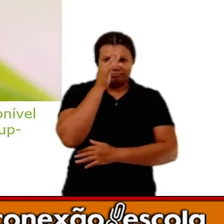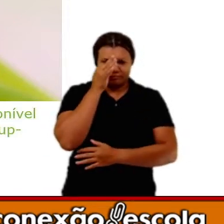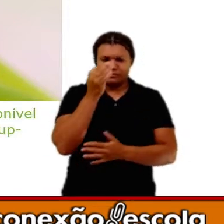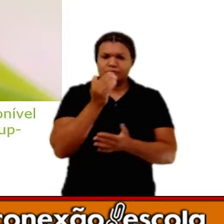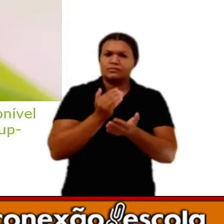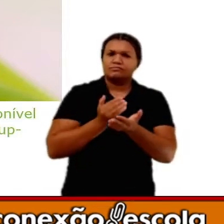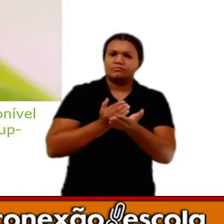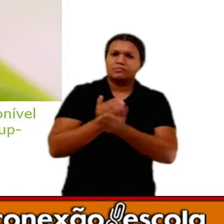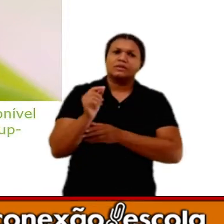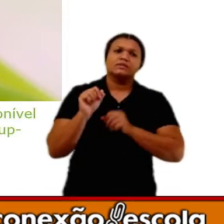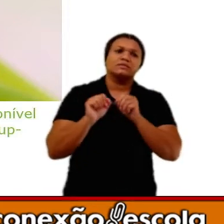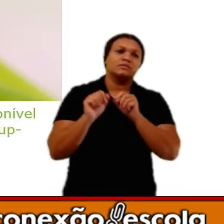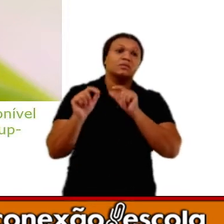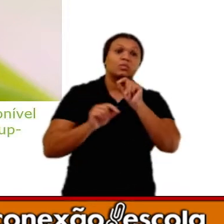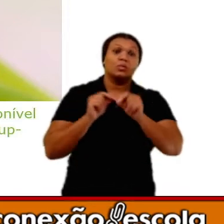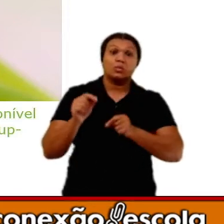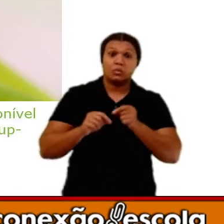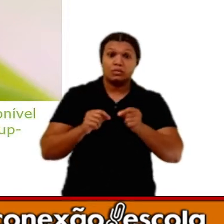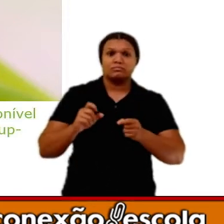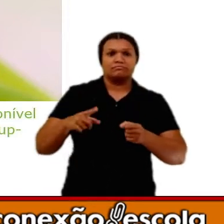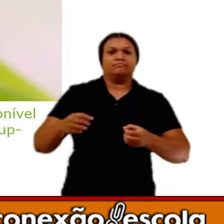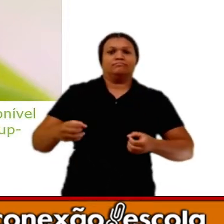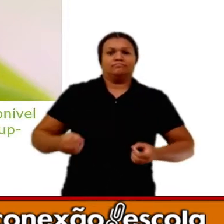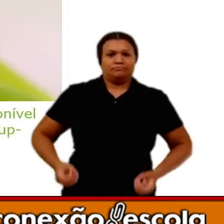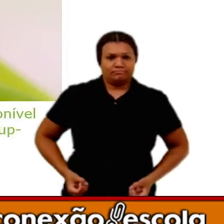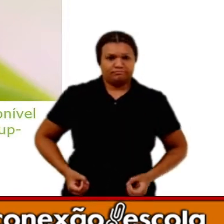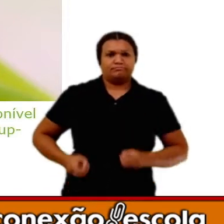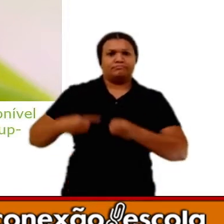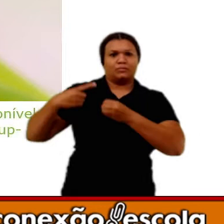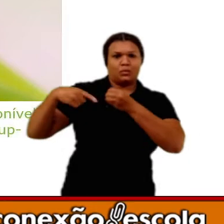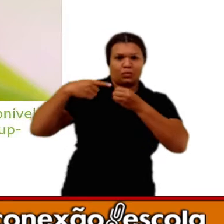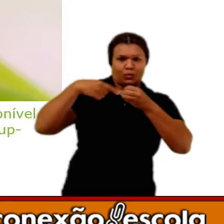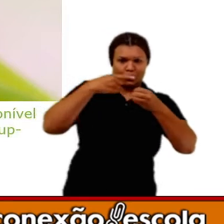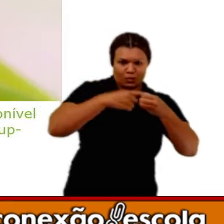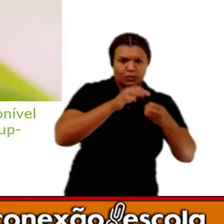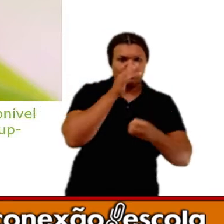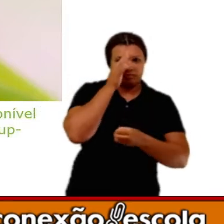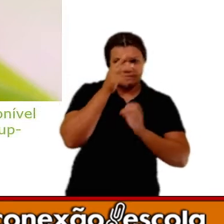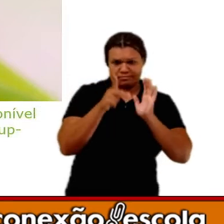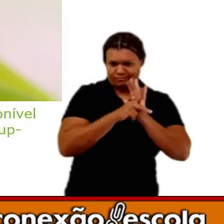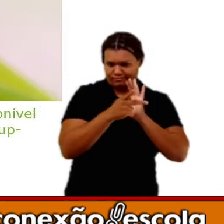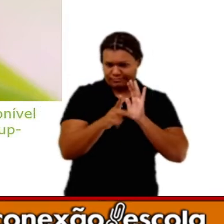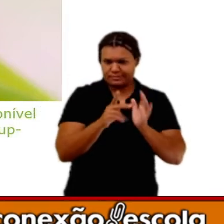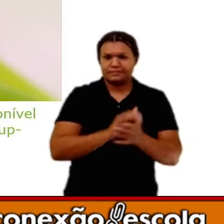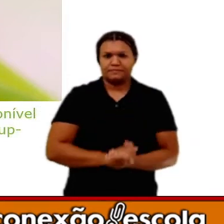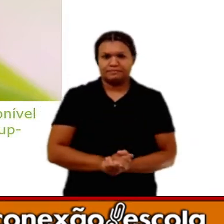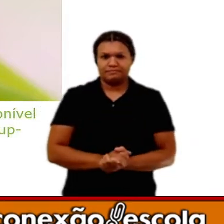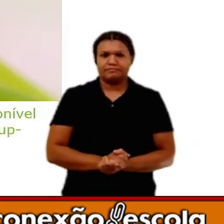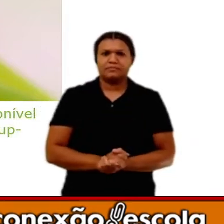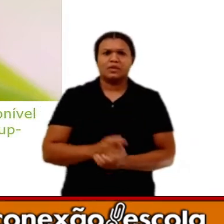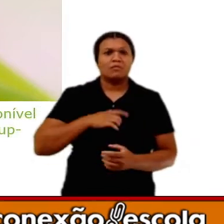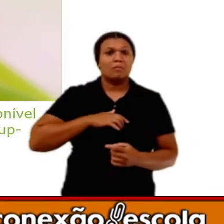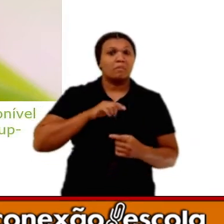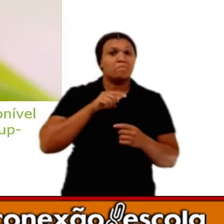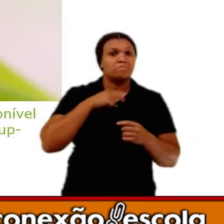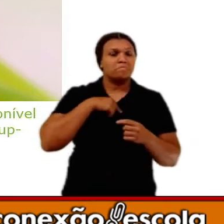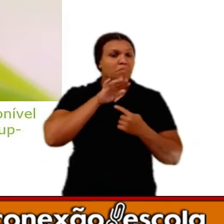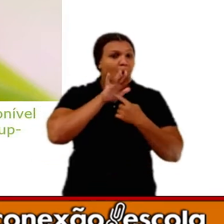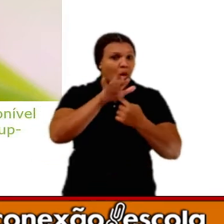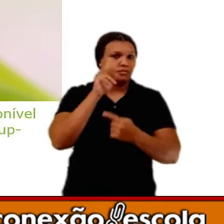fabricar os gametas. Então, por exemplo, no caso da flor masculina, Eu vou marcar aqui para você ver.